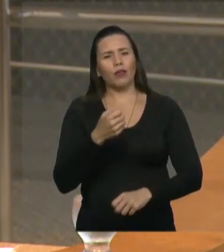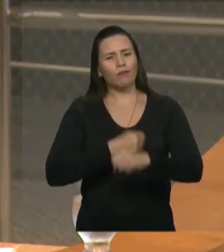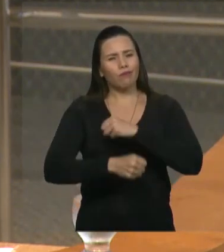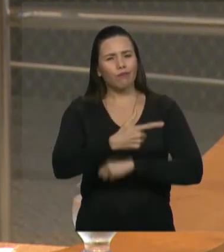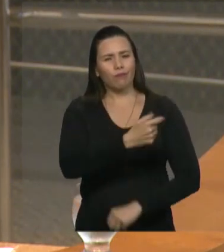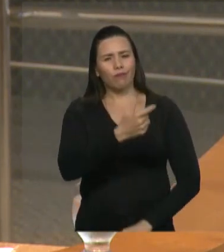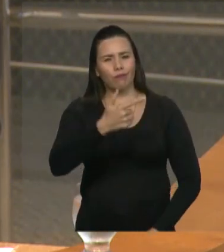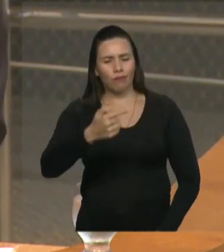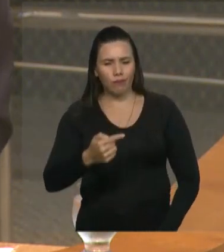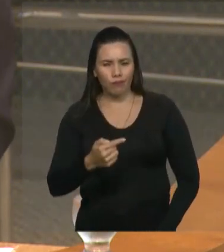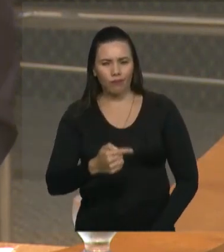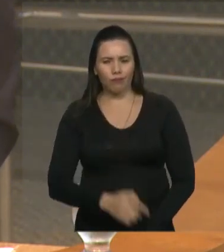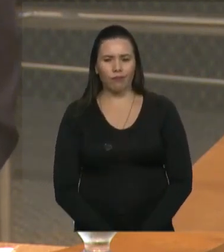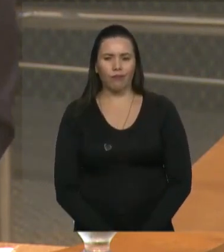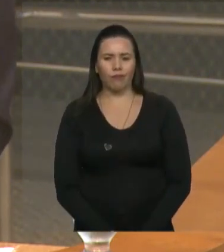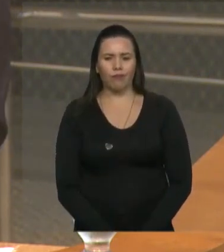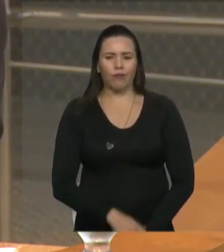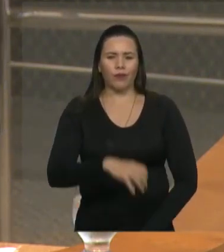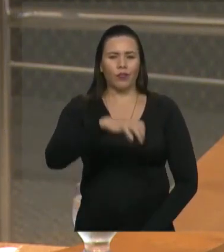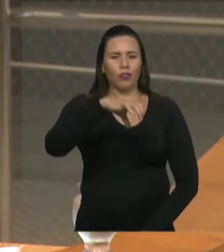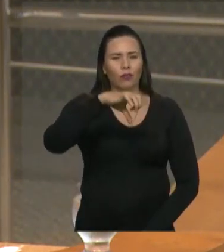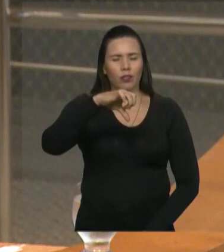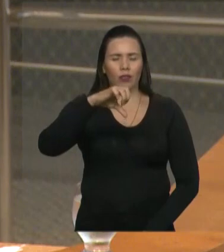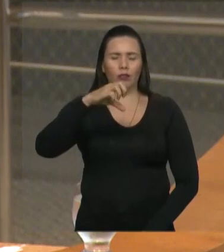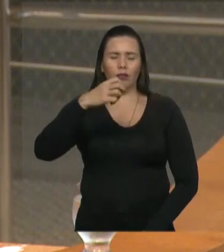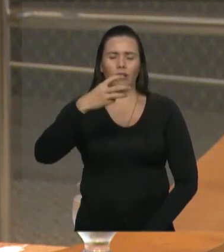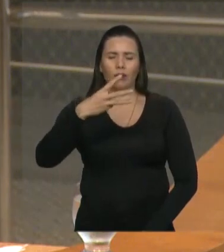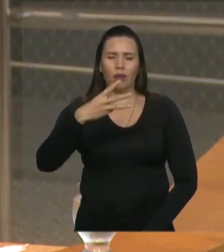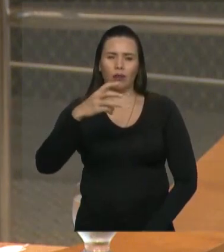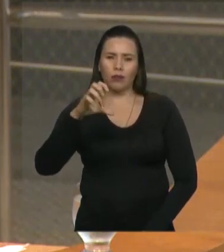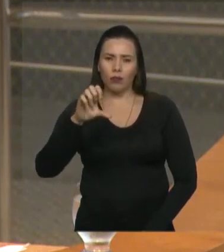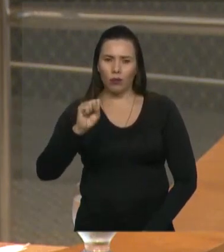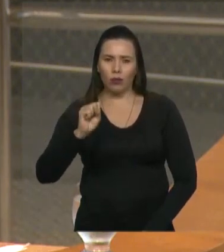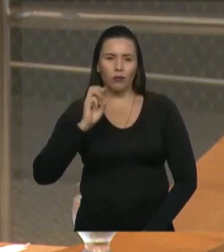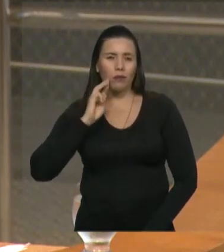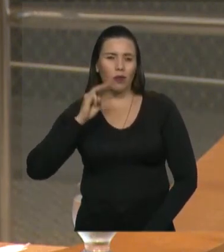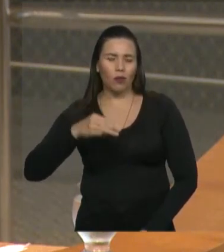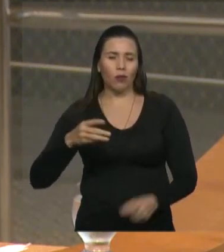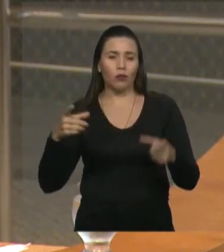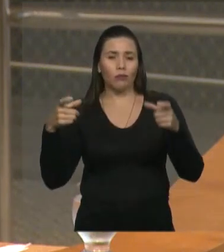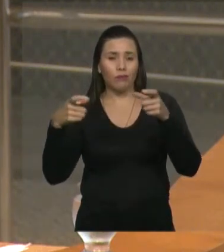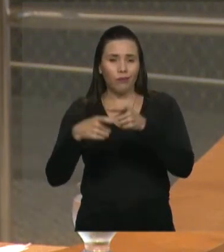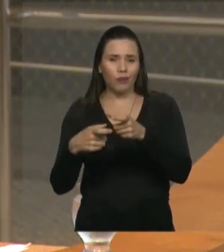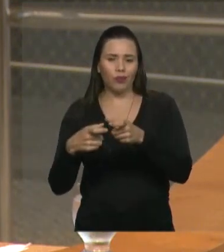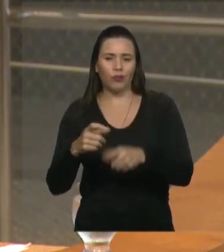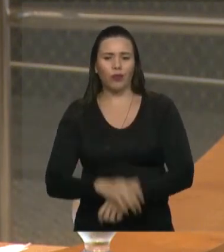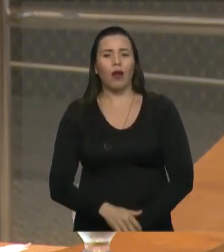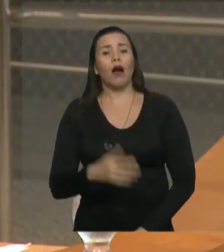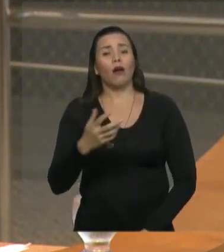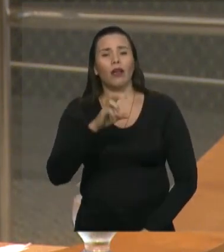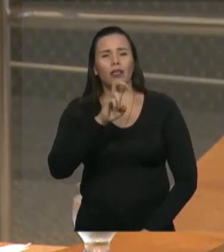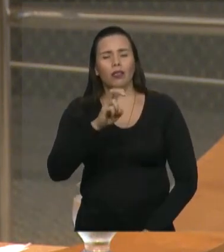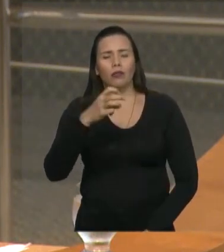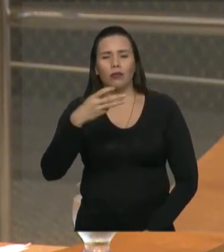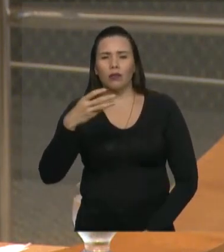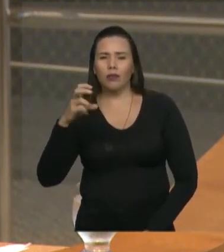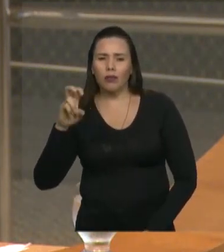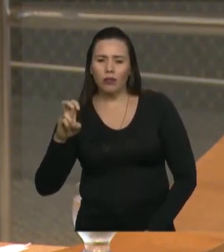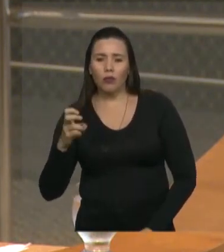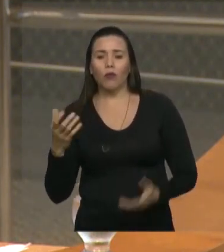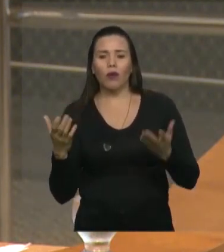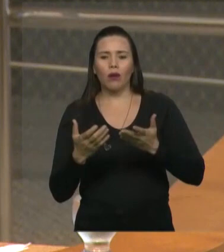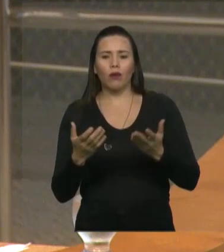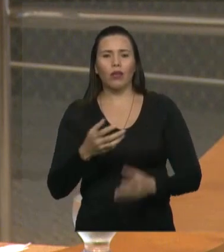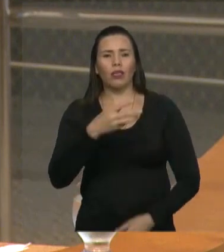2018, 938 milhões de reais. Baixou para 535 e agora 399.